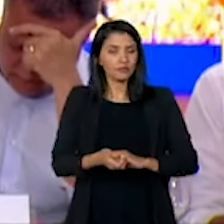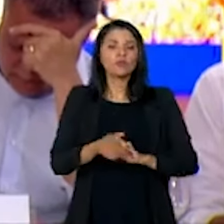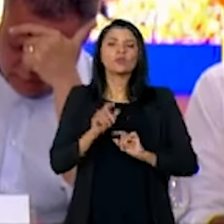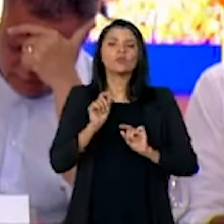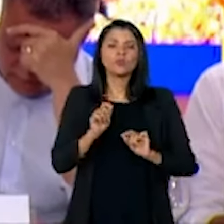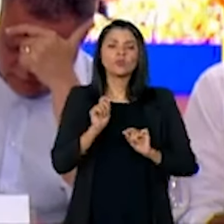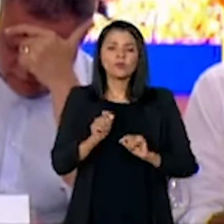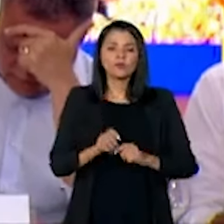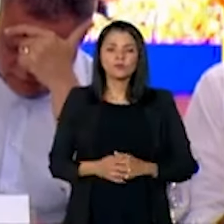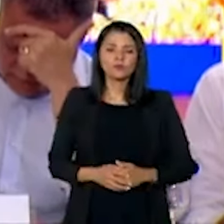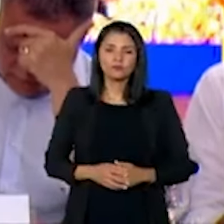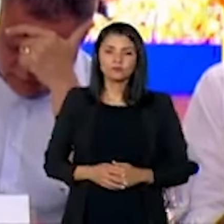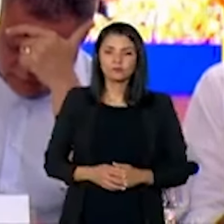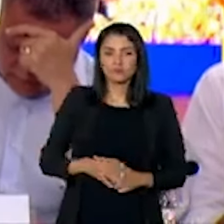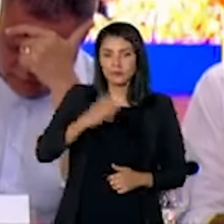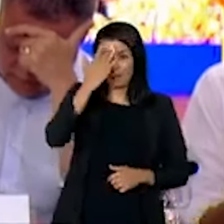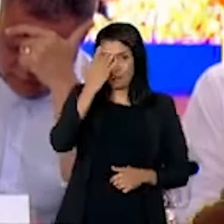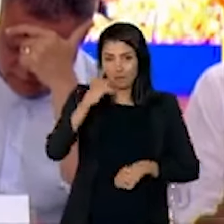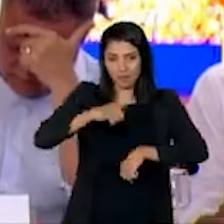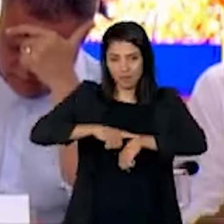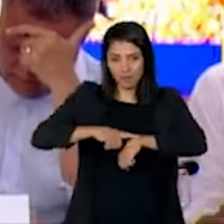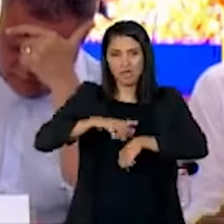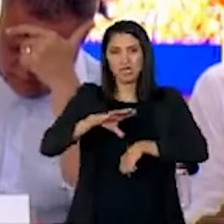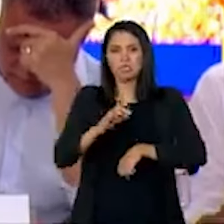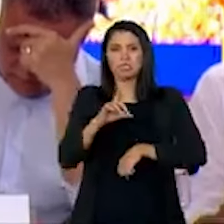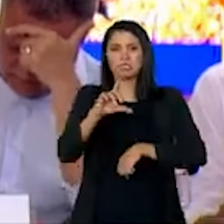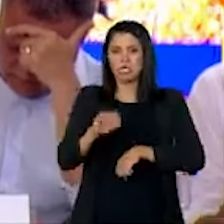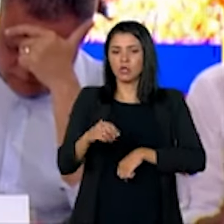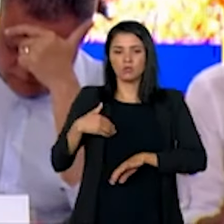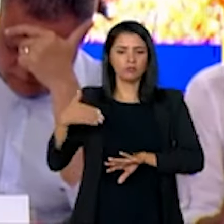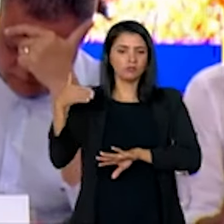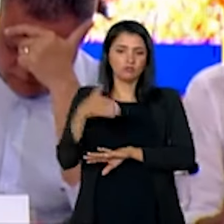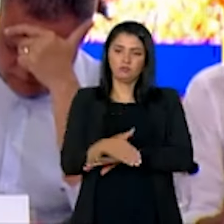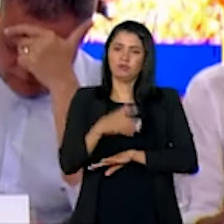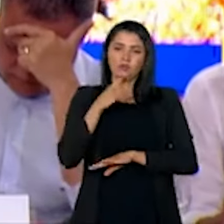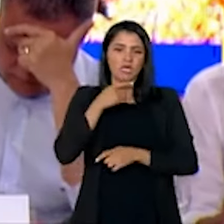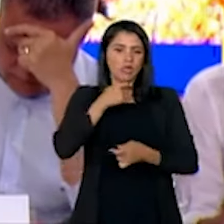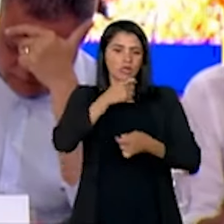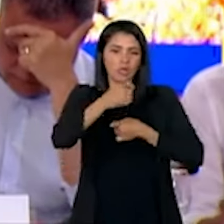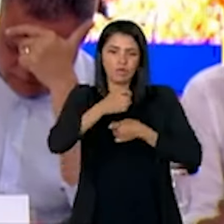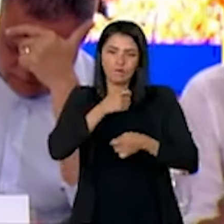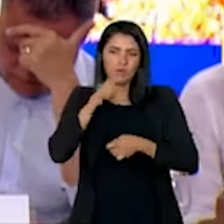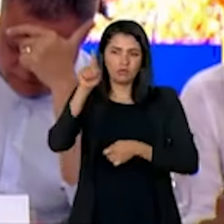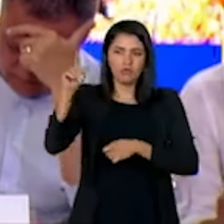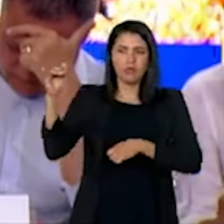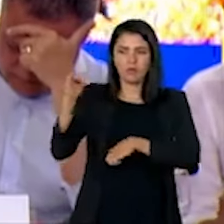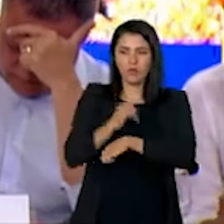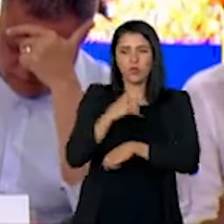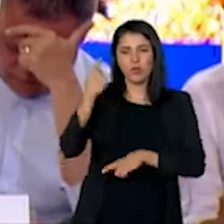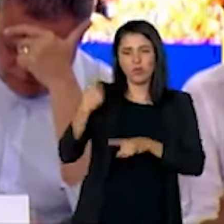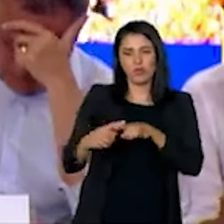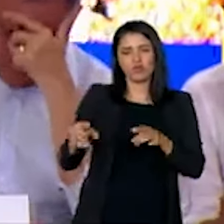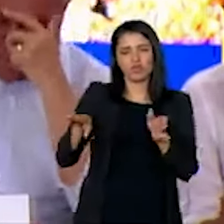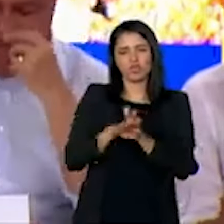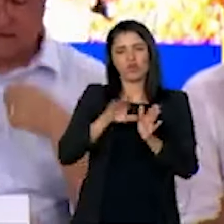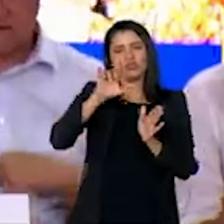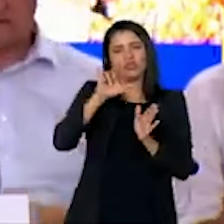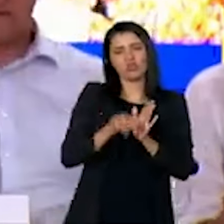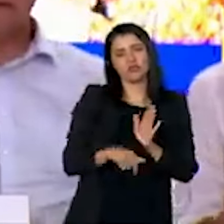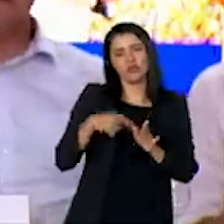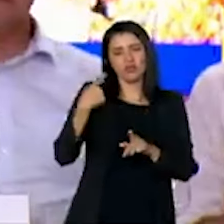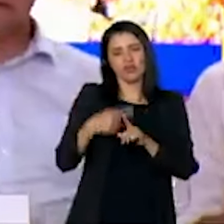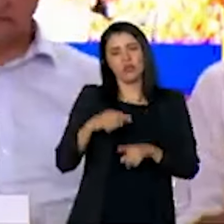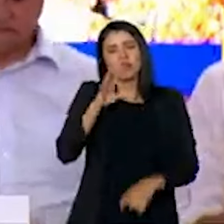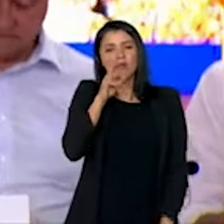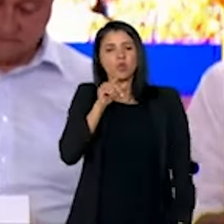Dê para vocês que amanhã de manhã eu não pude fazer a entrevista hoje no aeroporto, porque eu cheguei atrasado, porque